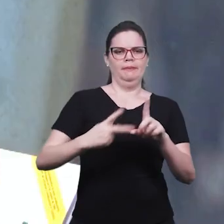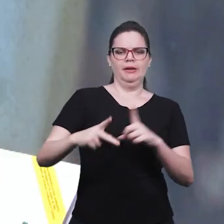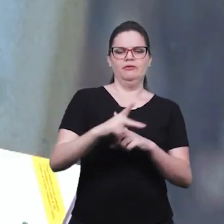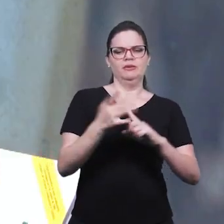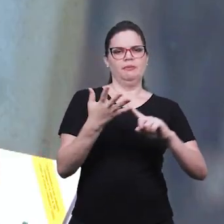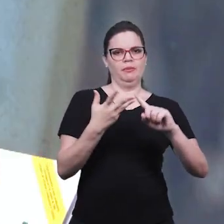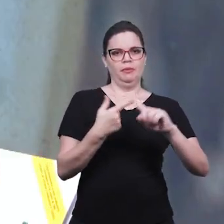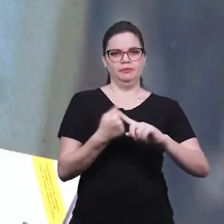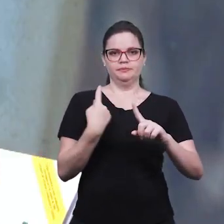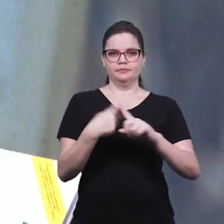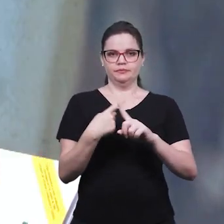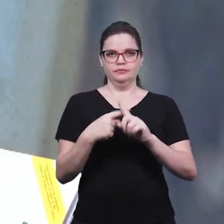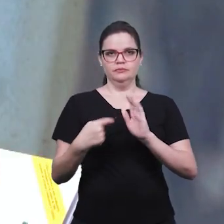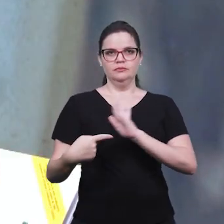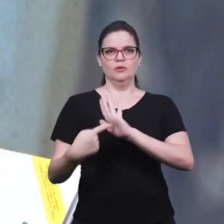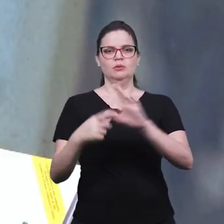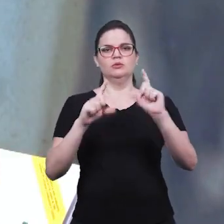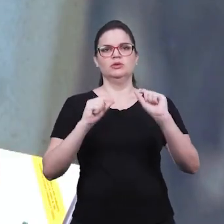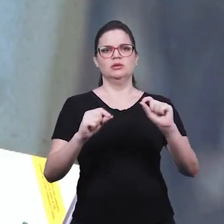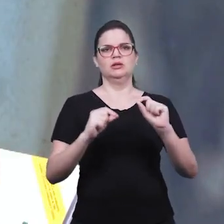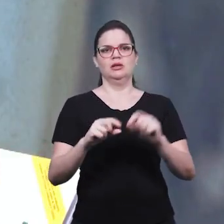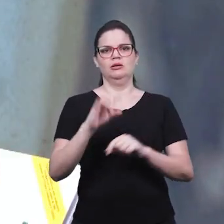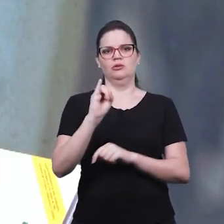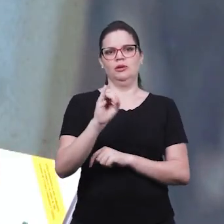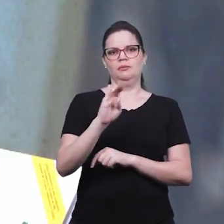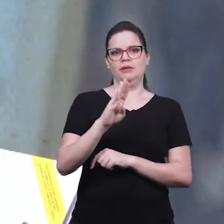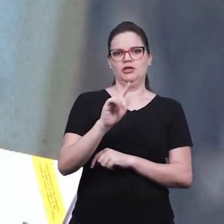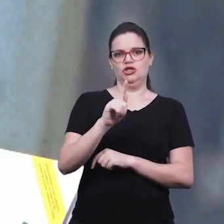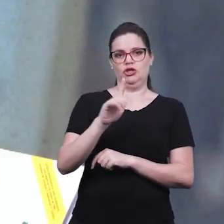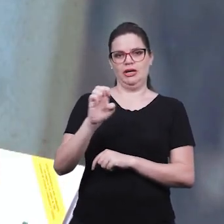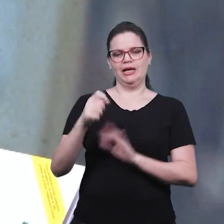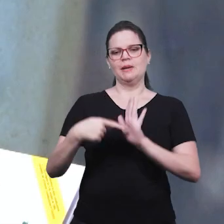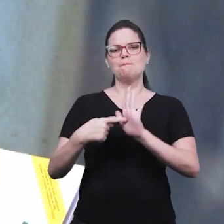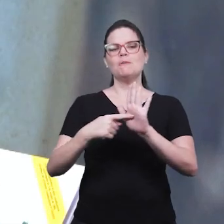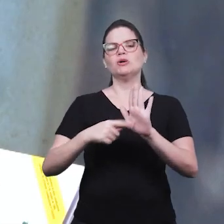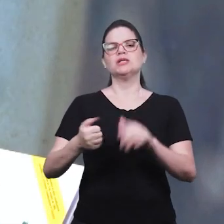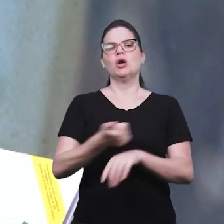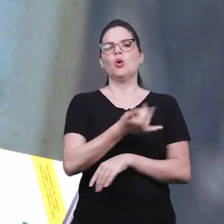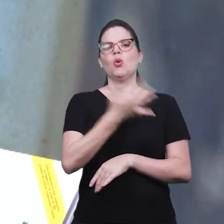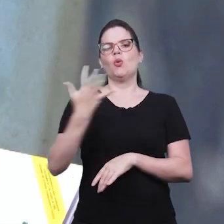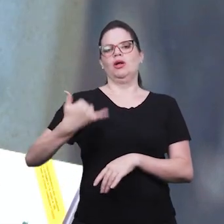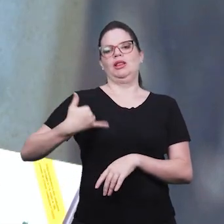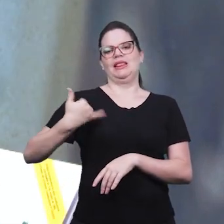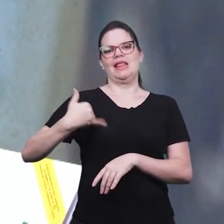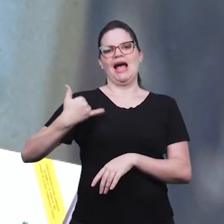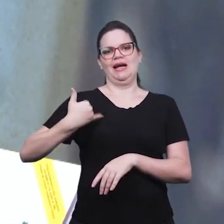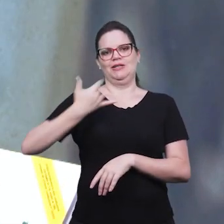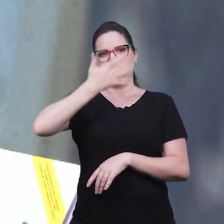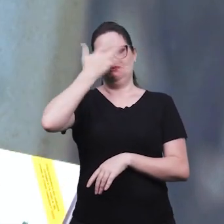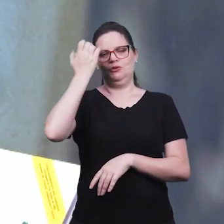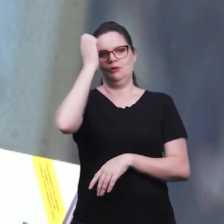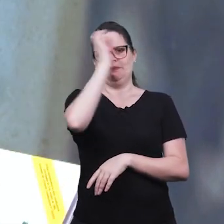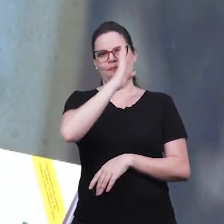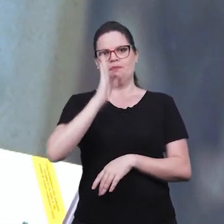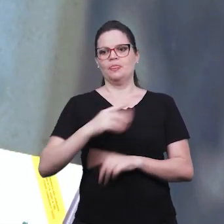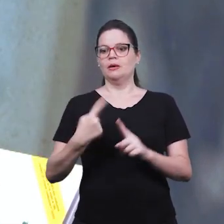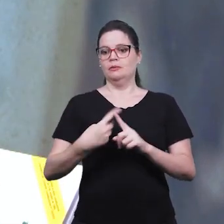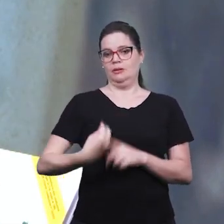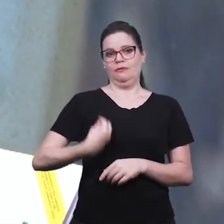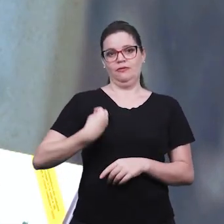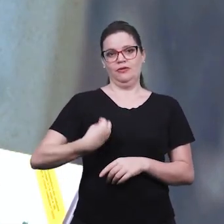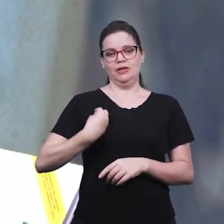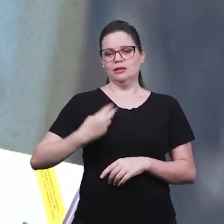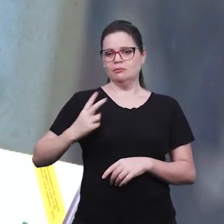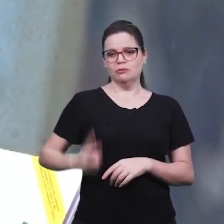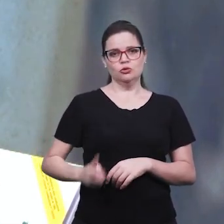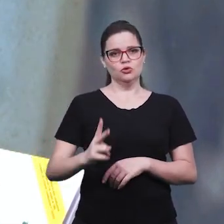até porque é aquilo que eu falei, a tábua do IBGE, que onde mede a idade das pessoas, né, que estão vivendo mais, as